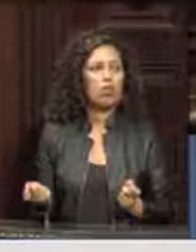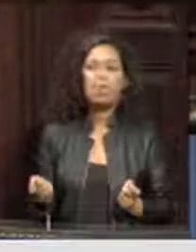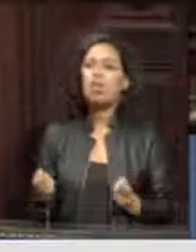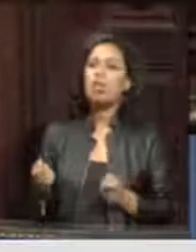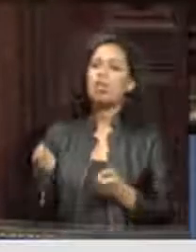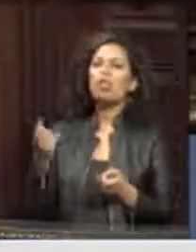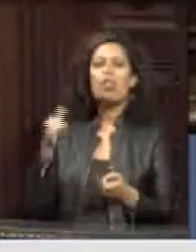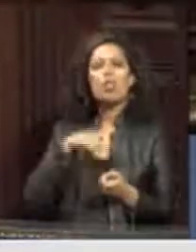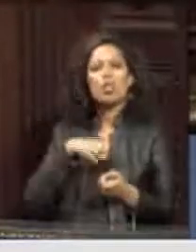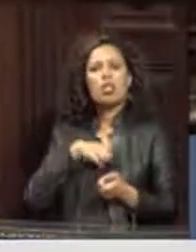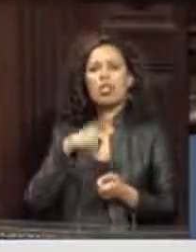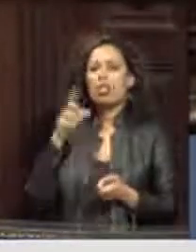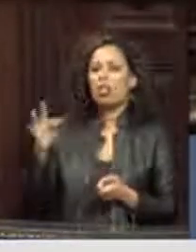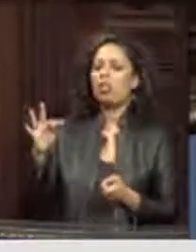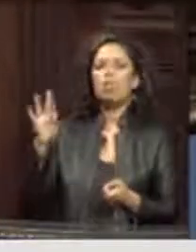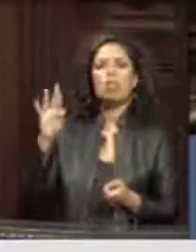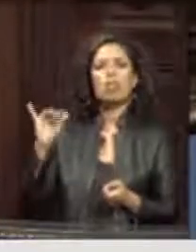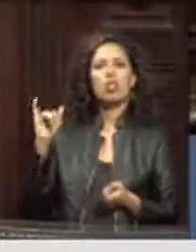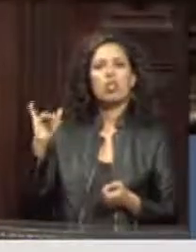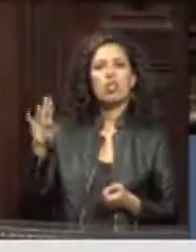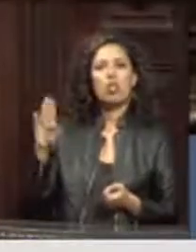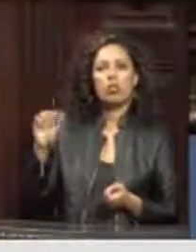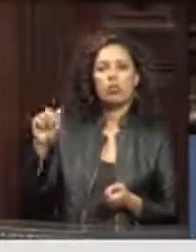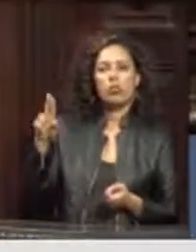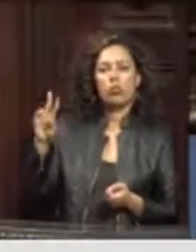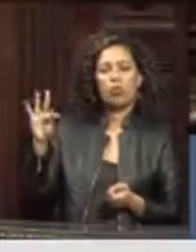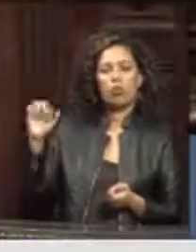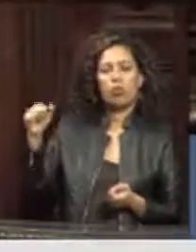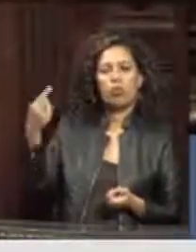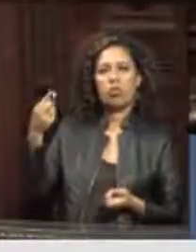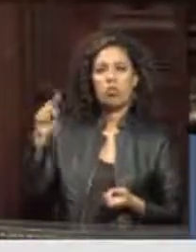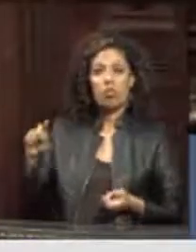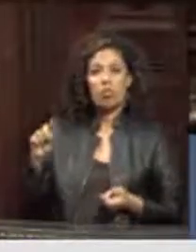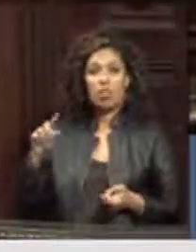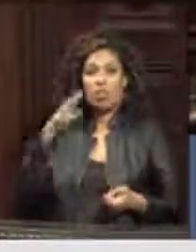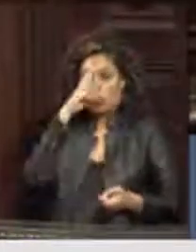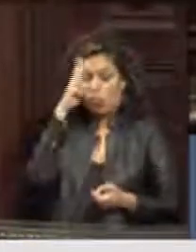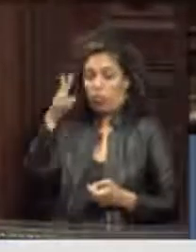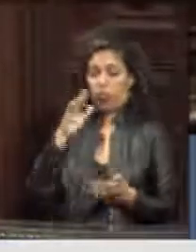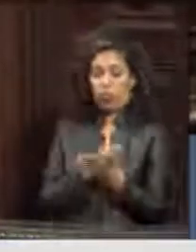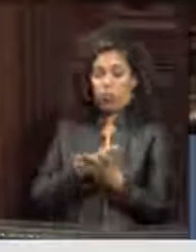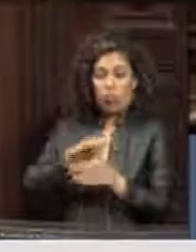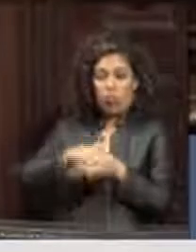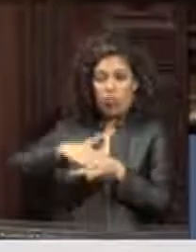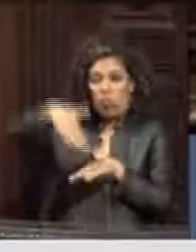com municípios que já têm cobrança de pedágio em outras vezes. Se não vejamos,